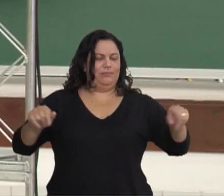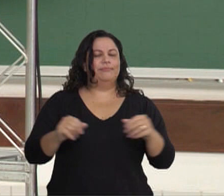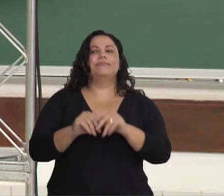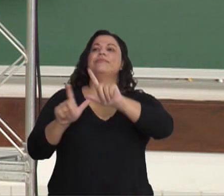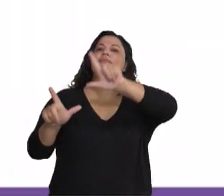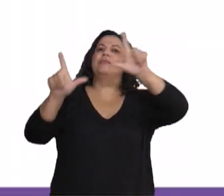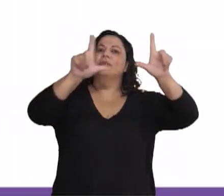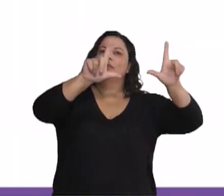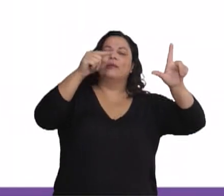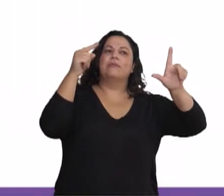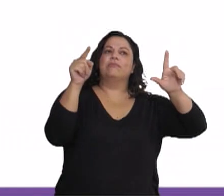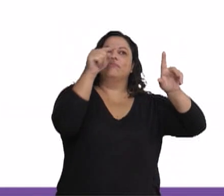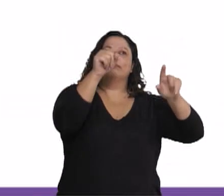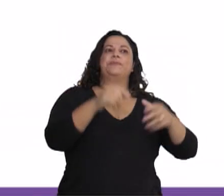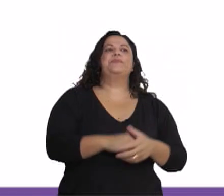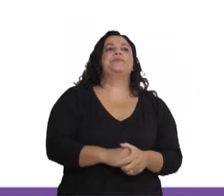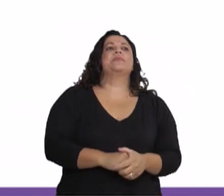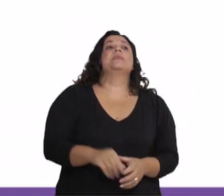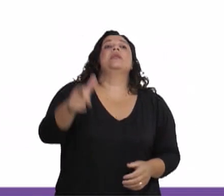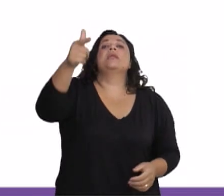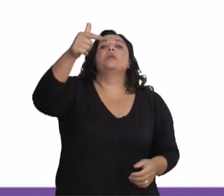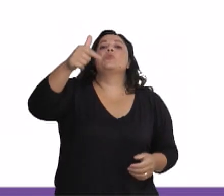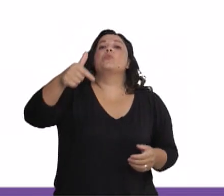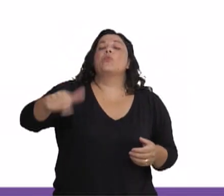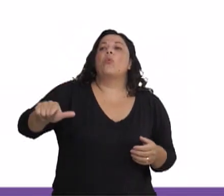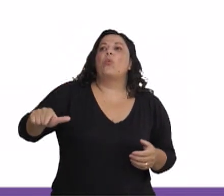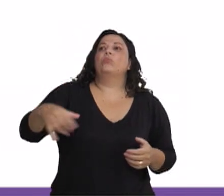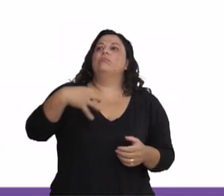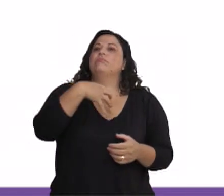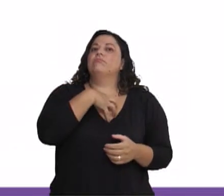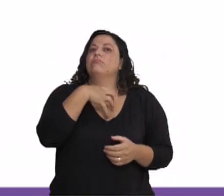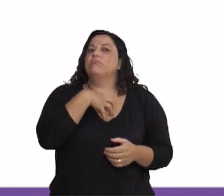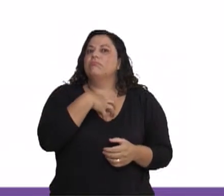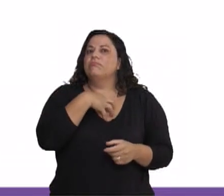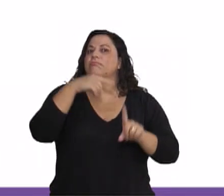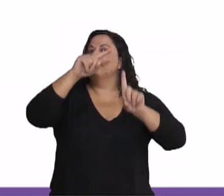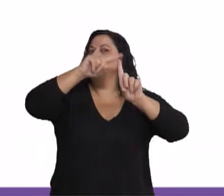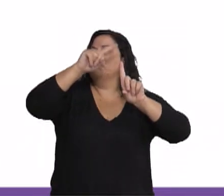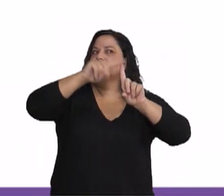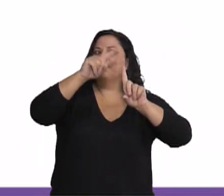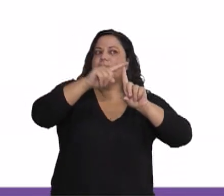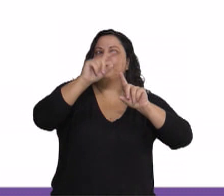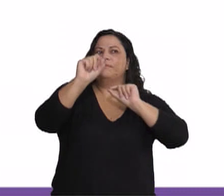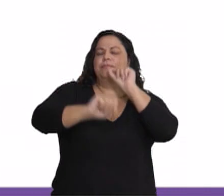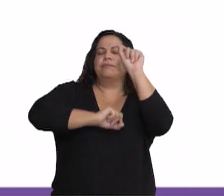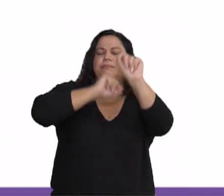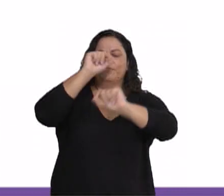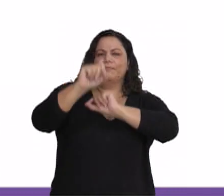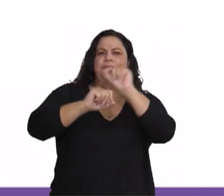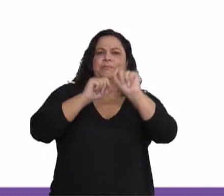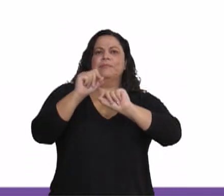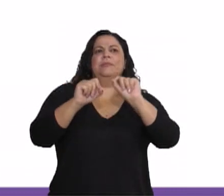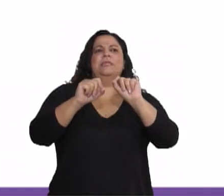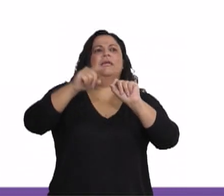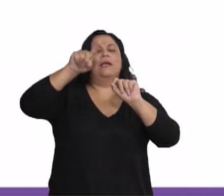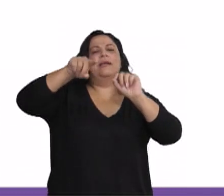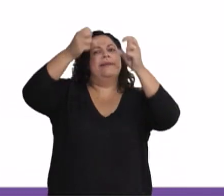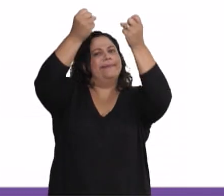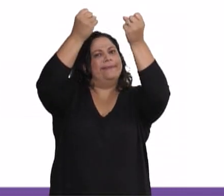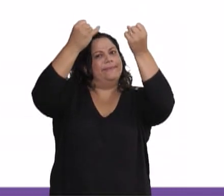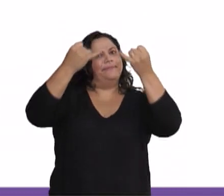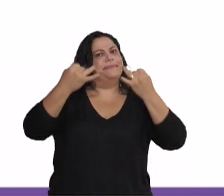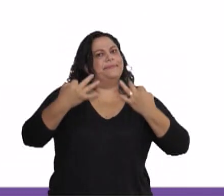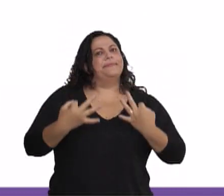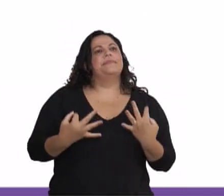teremos ali outro fator que depende da condutibilidade térmica, é a sensação térmica. Uma situação que descreve essa dependência é o fato